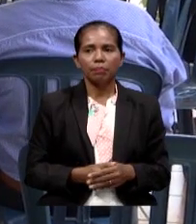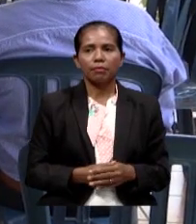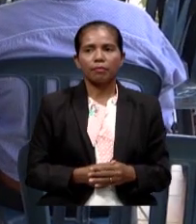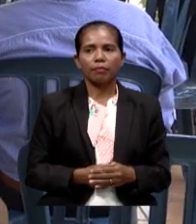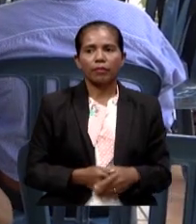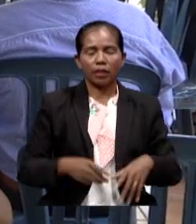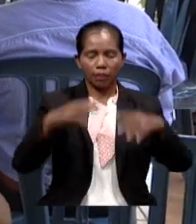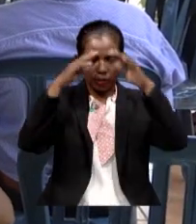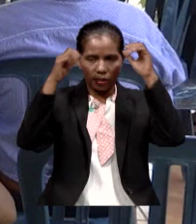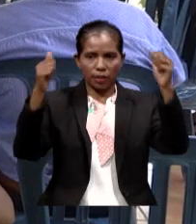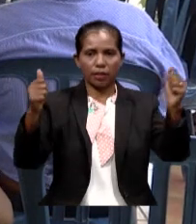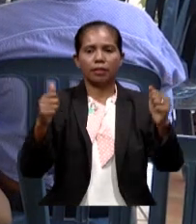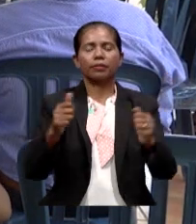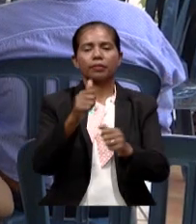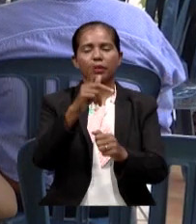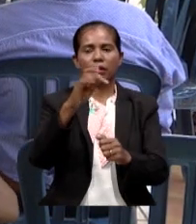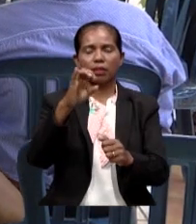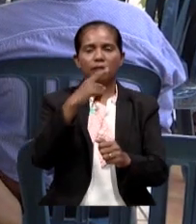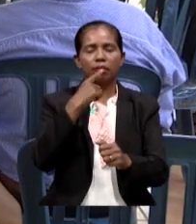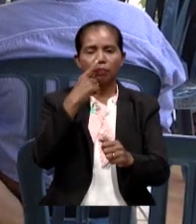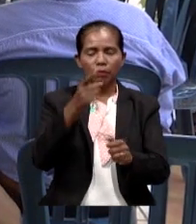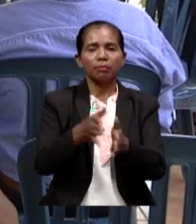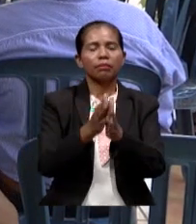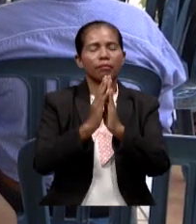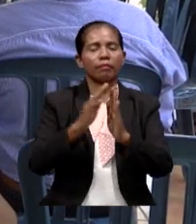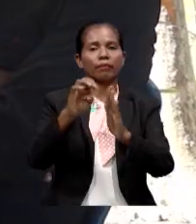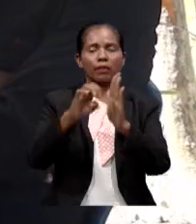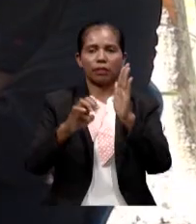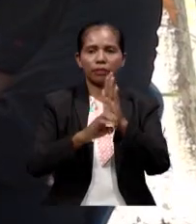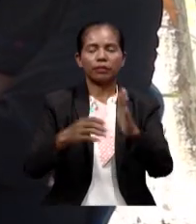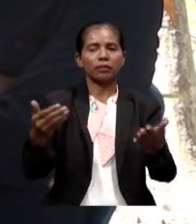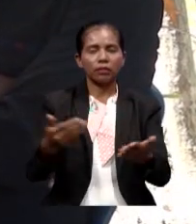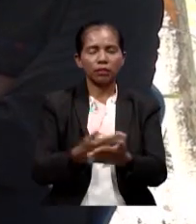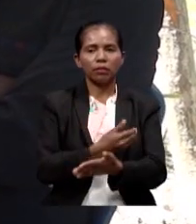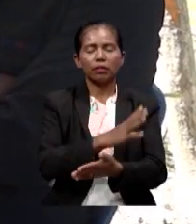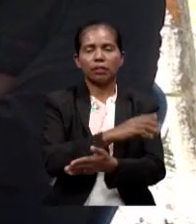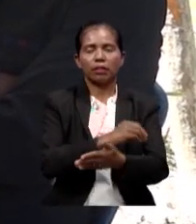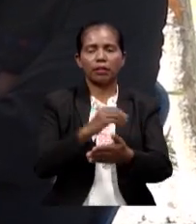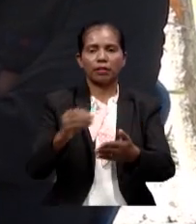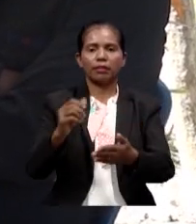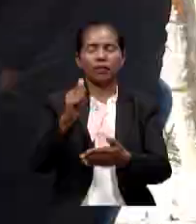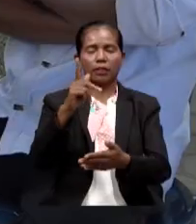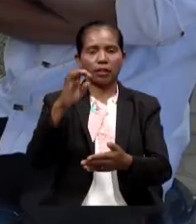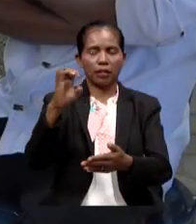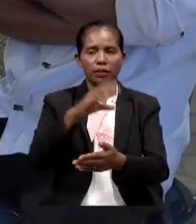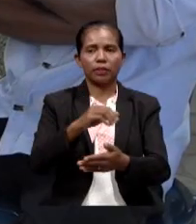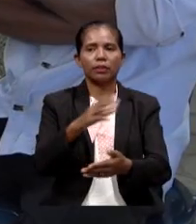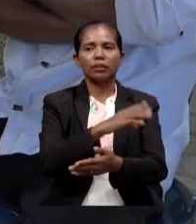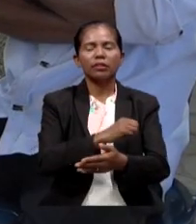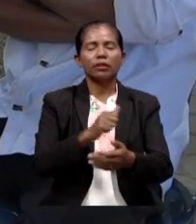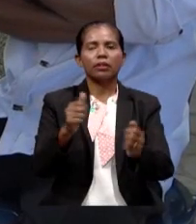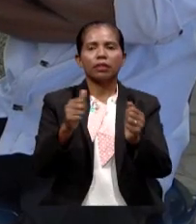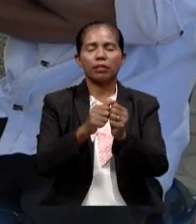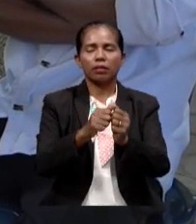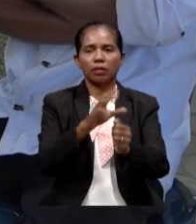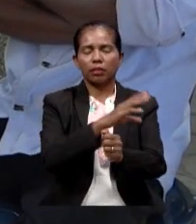Presidente Assembleia Geral Akait Leandro Isaac, who suba estrutura executivo FON, ho di haburas Akait, tui rutrina Associação Comercial